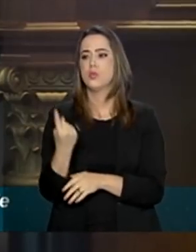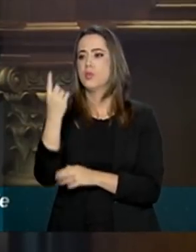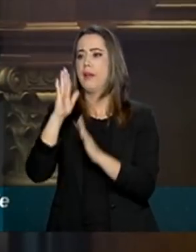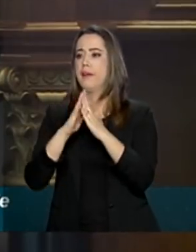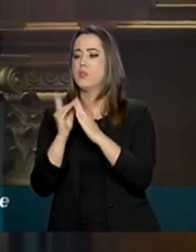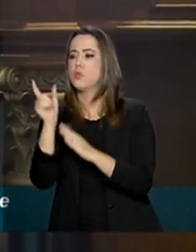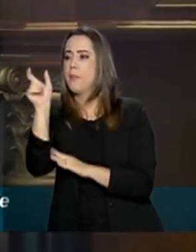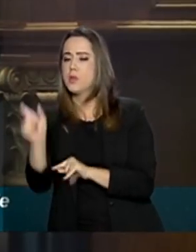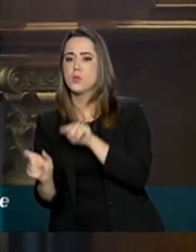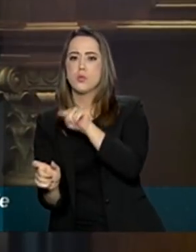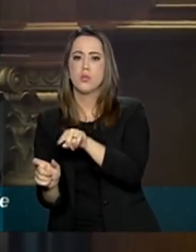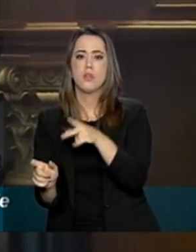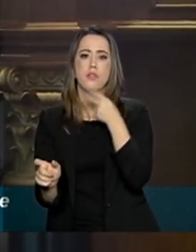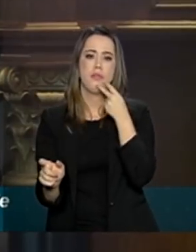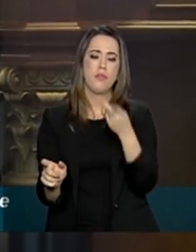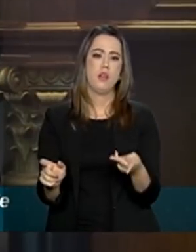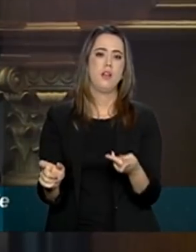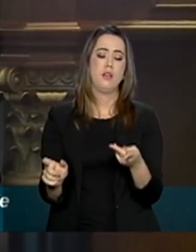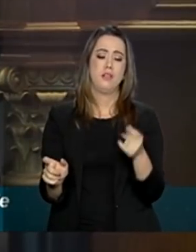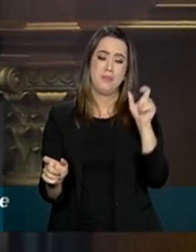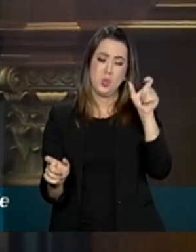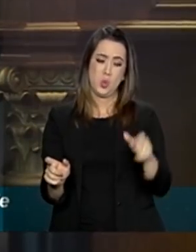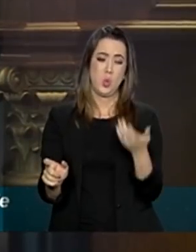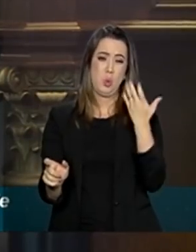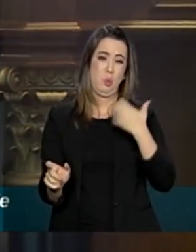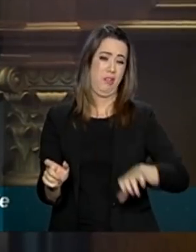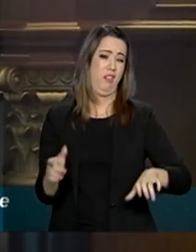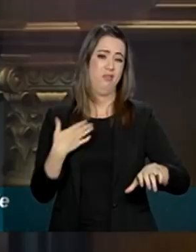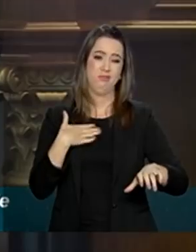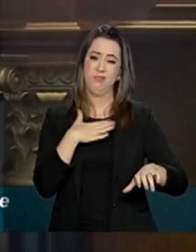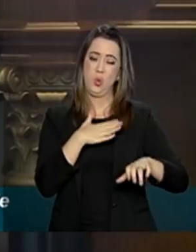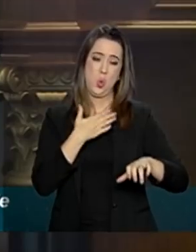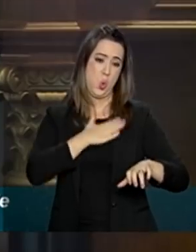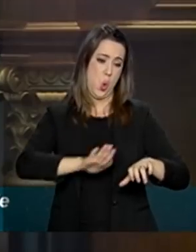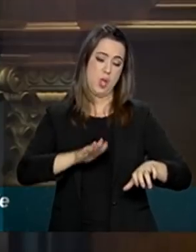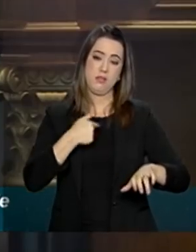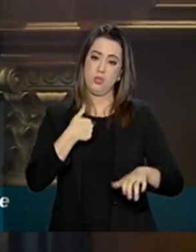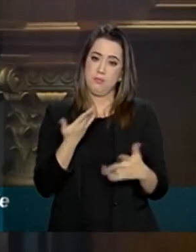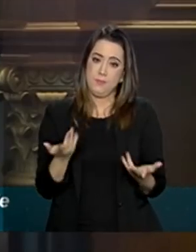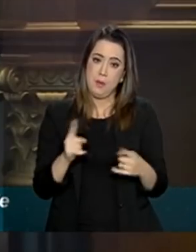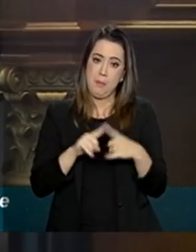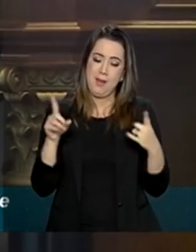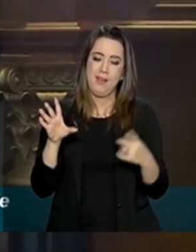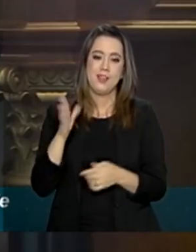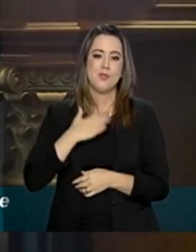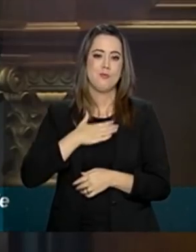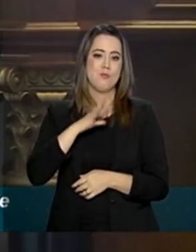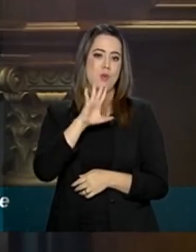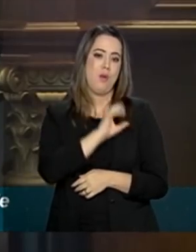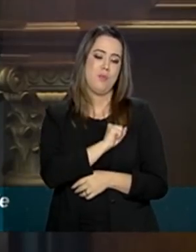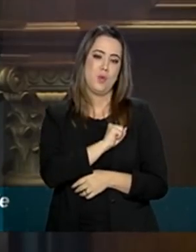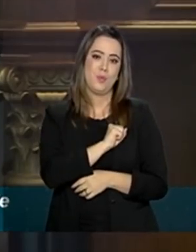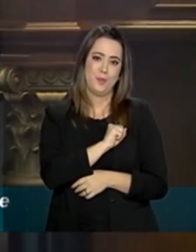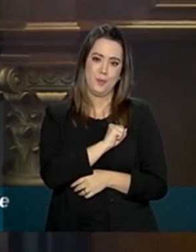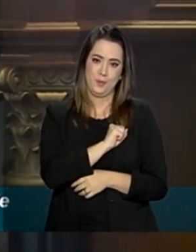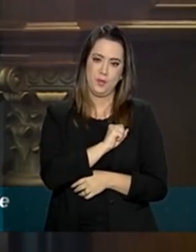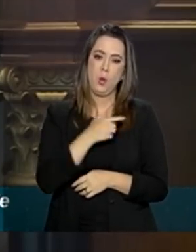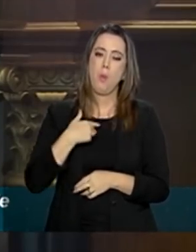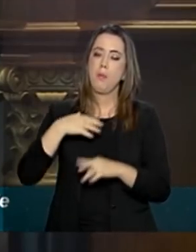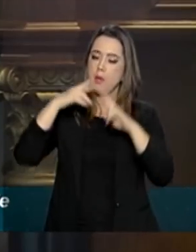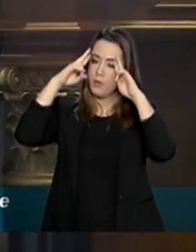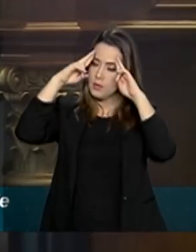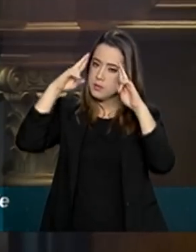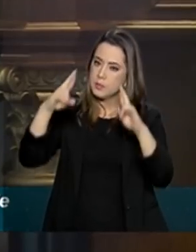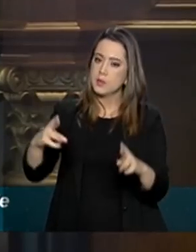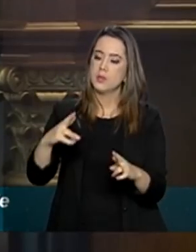pessoa onde alguém de sua família não me queira bem. Mas o meu amor, o meu